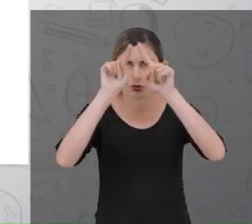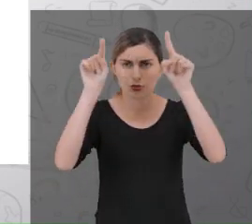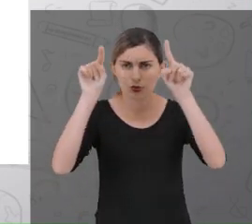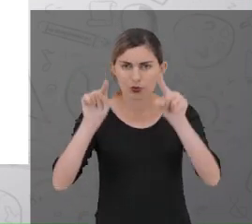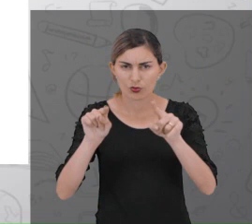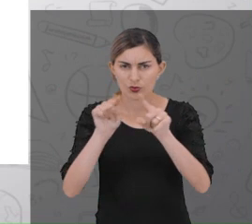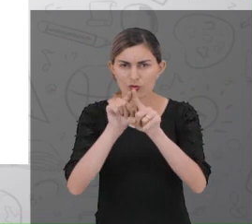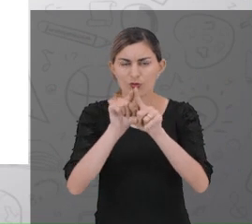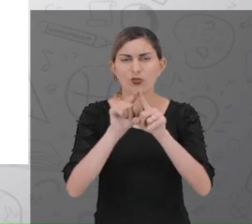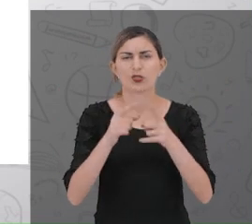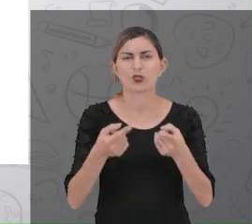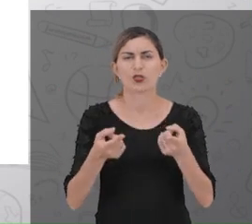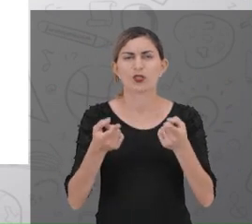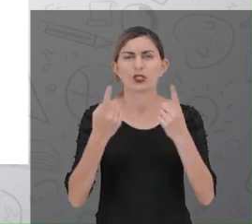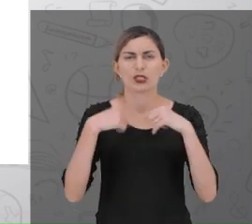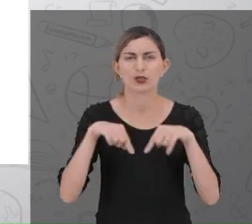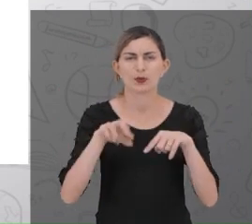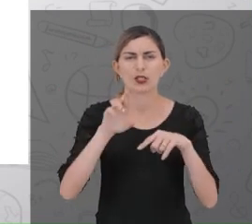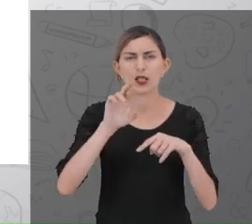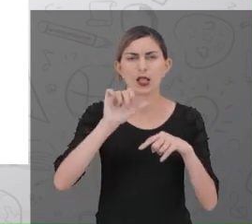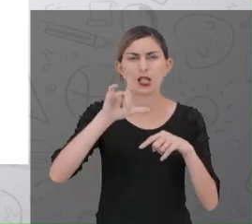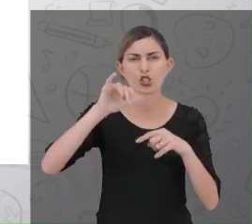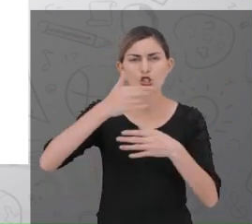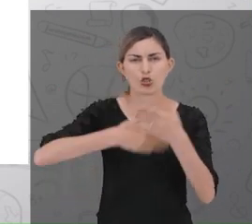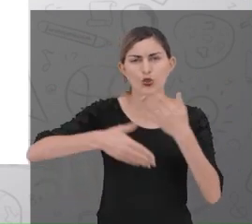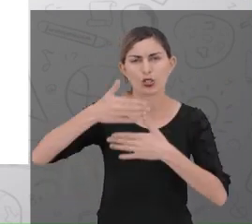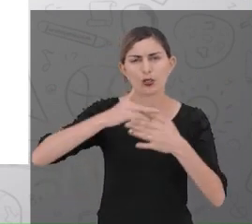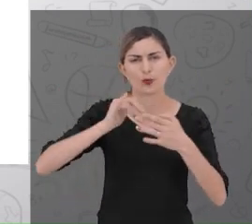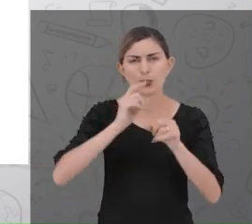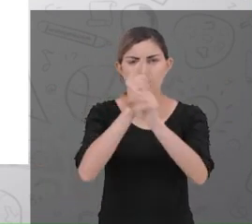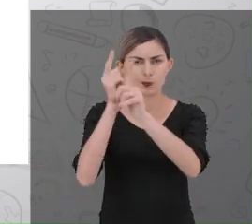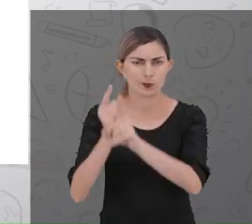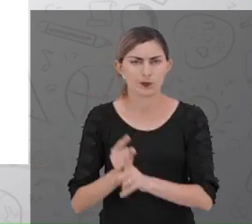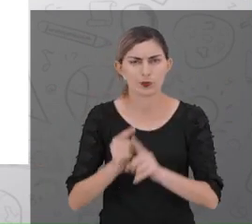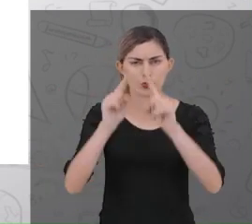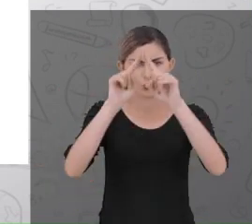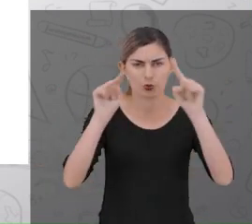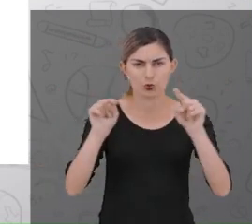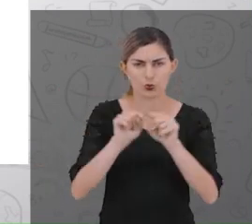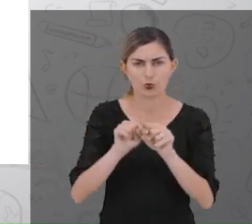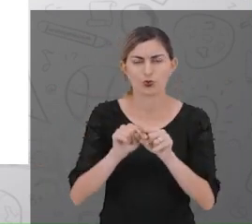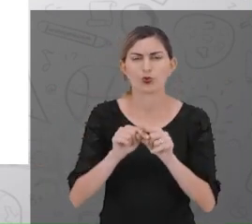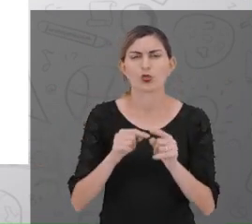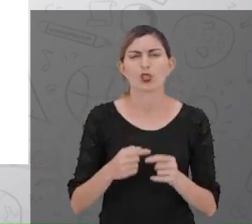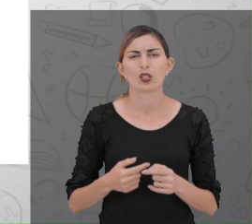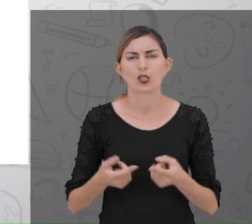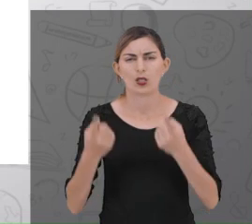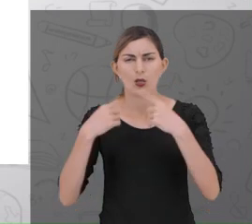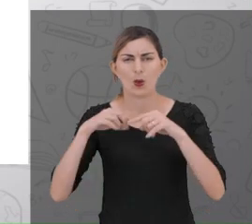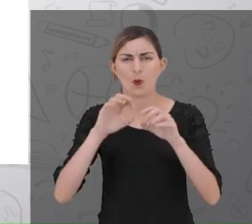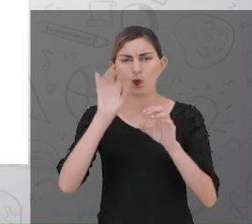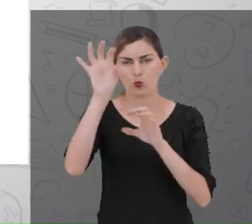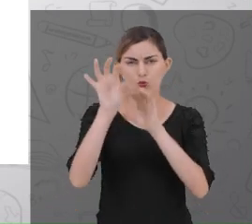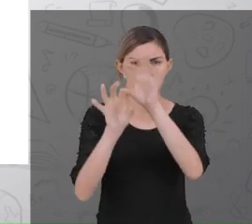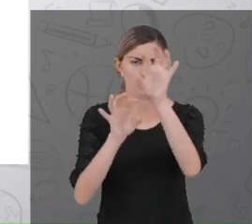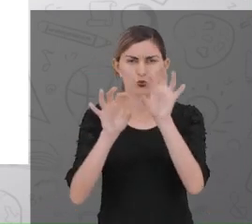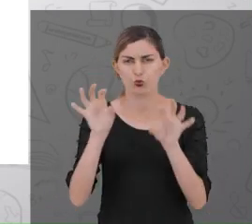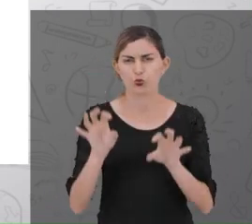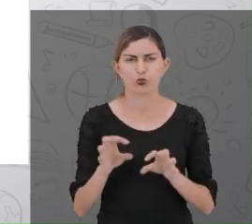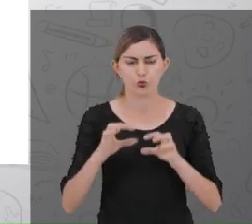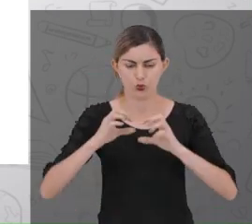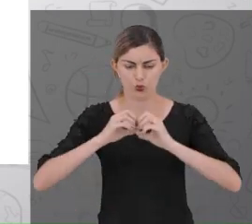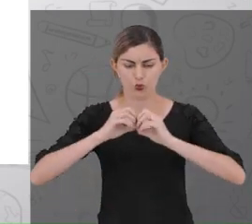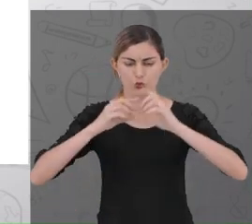linhas. Relacionamentos de identificação. Atributos compostos, que são atributos com mais de um